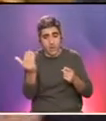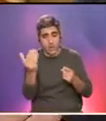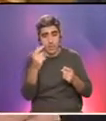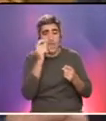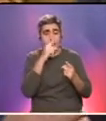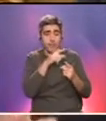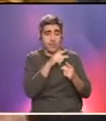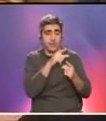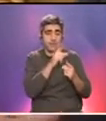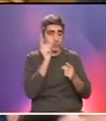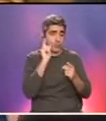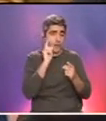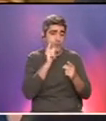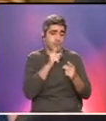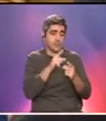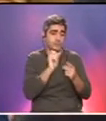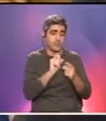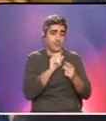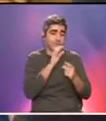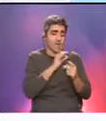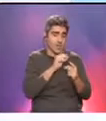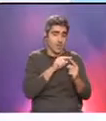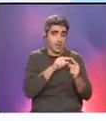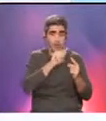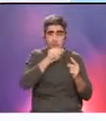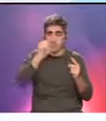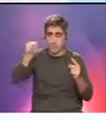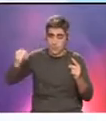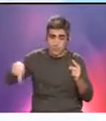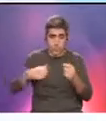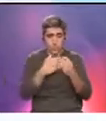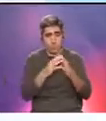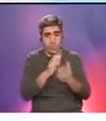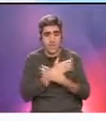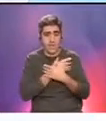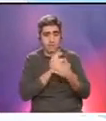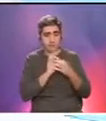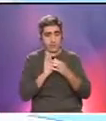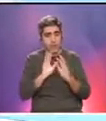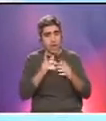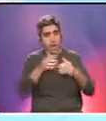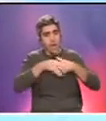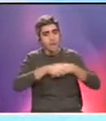muito importante. É uma linha, toda a gente conta. Exatamente. Toda a gente conta. Foi uma amiga. Já fez o espaço com a amiga, que acho que não estava a